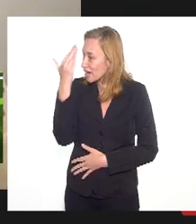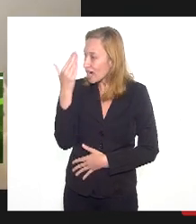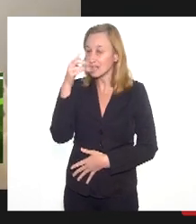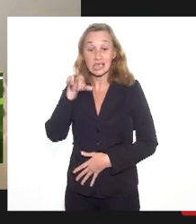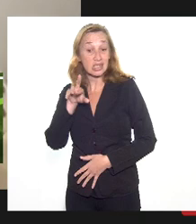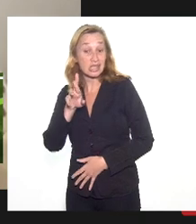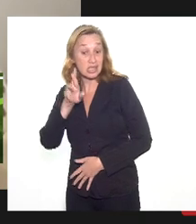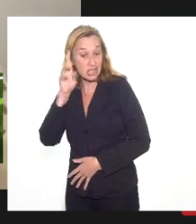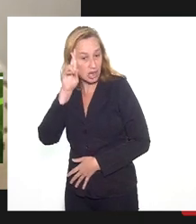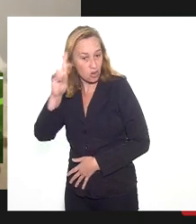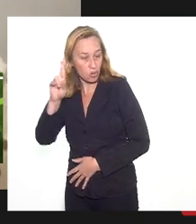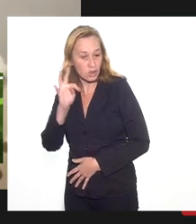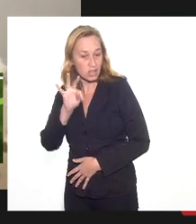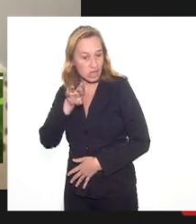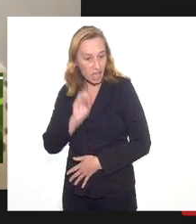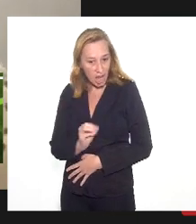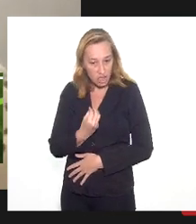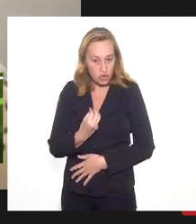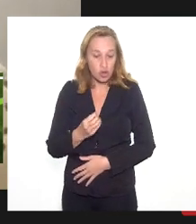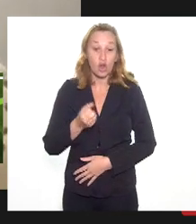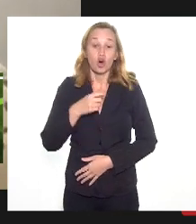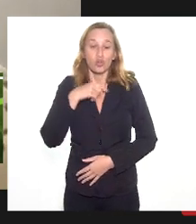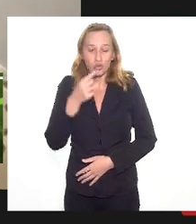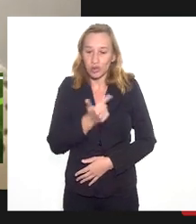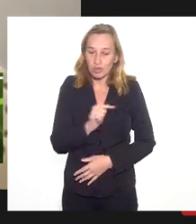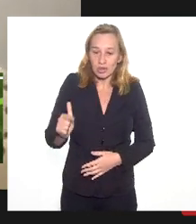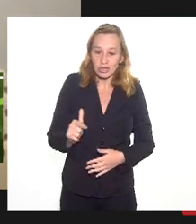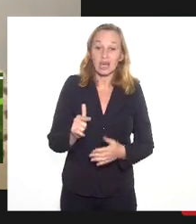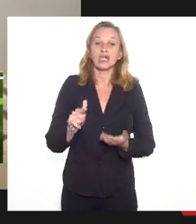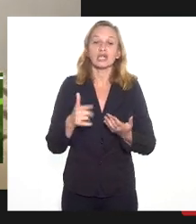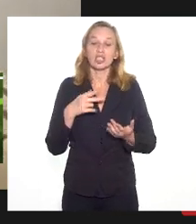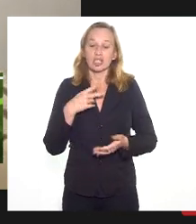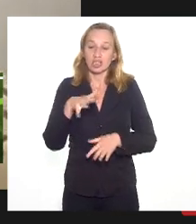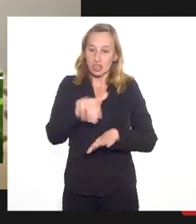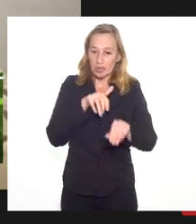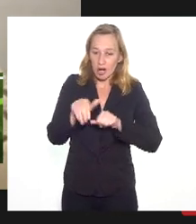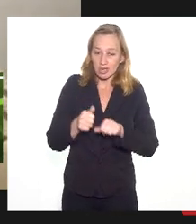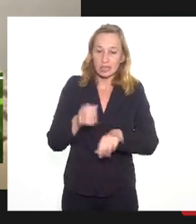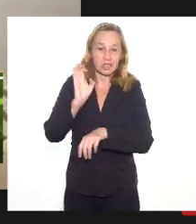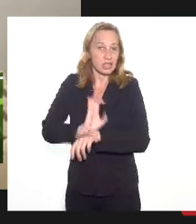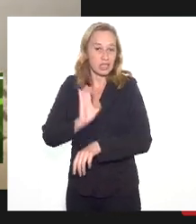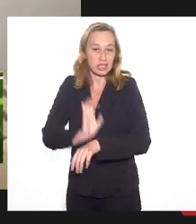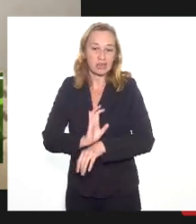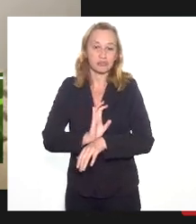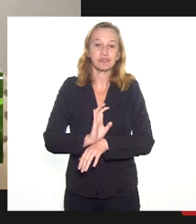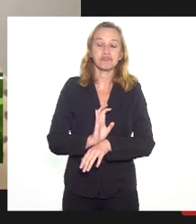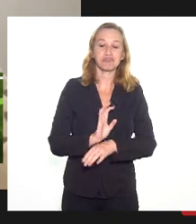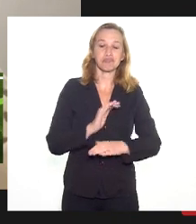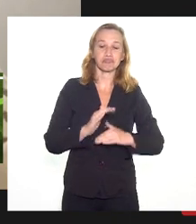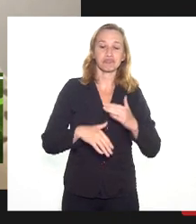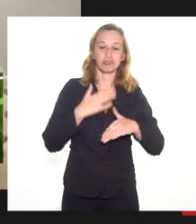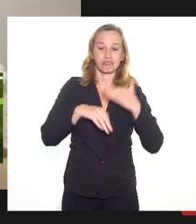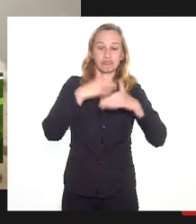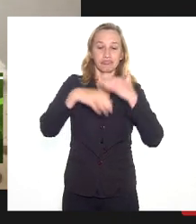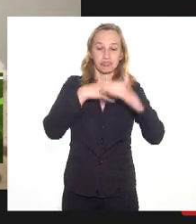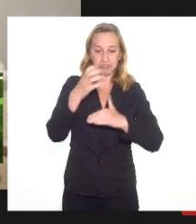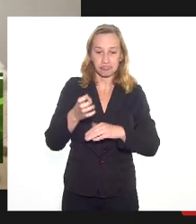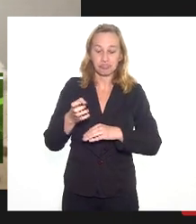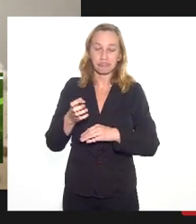sem dúvida nenhuma, contactaremos aí a Secretaria Estadual de Desenvolvimento Econômico para essa